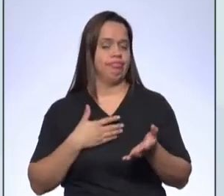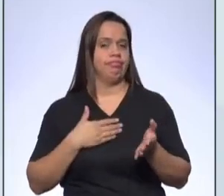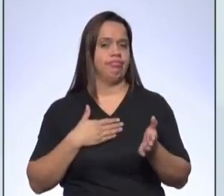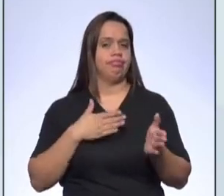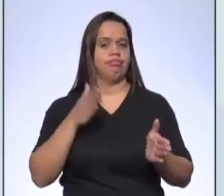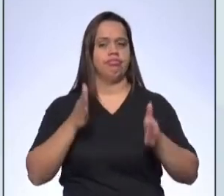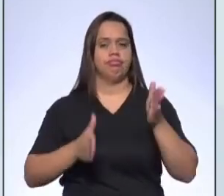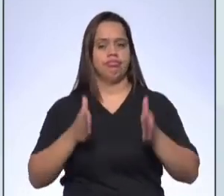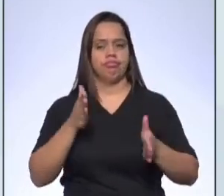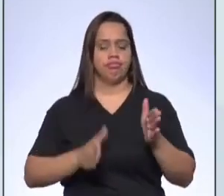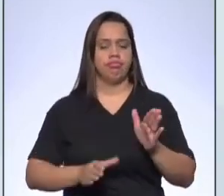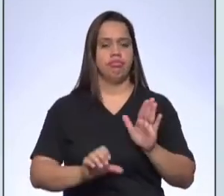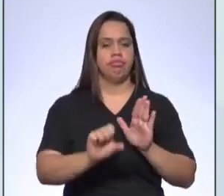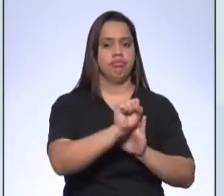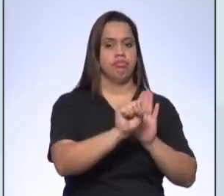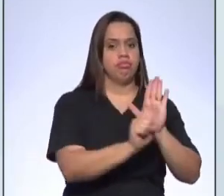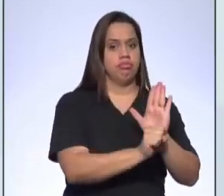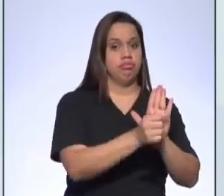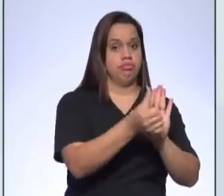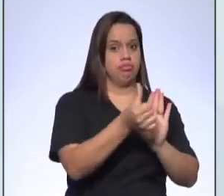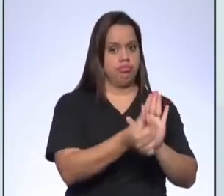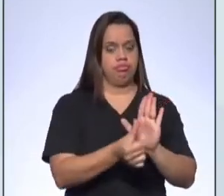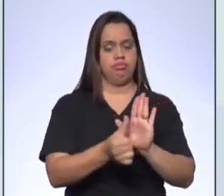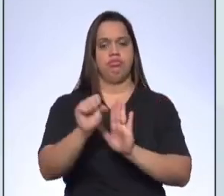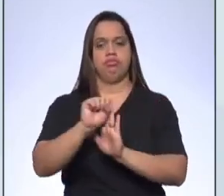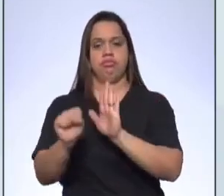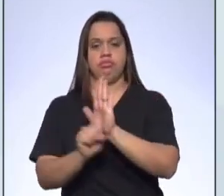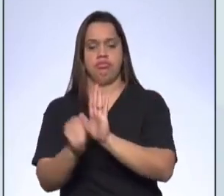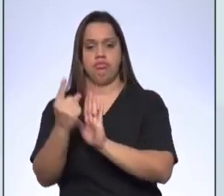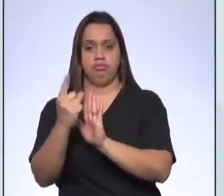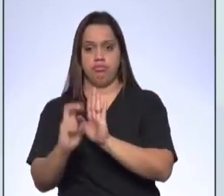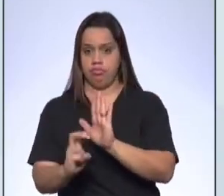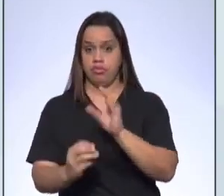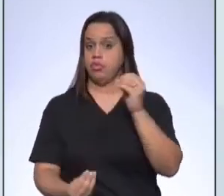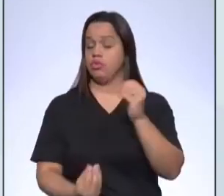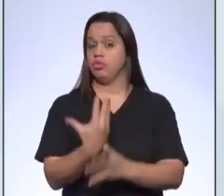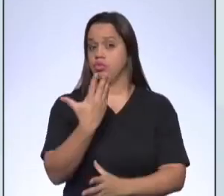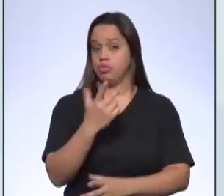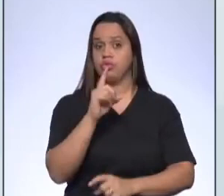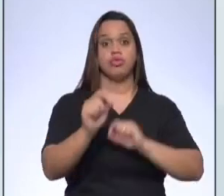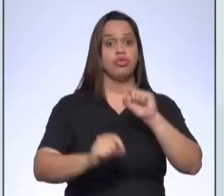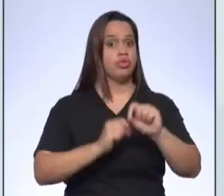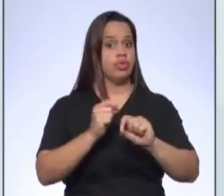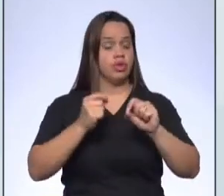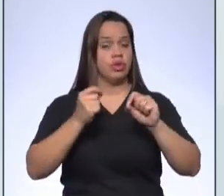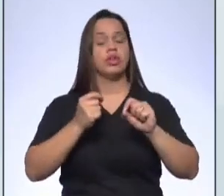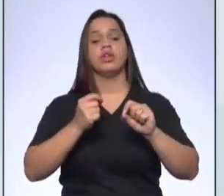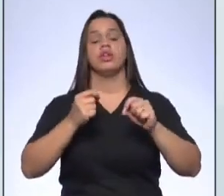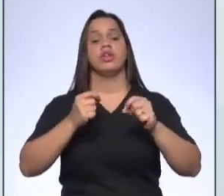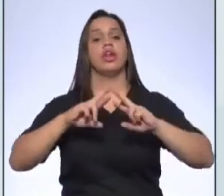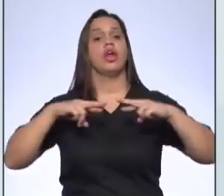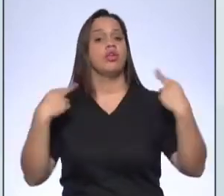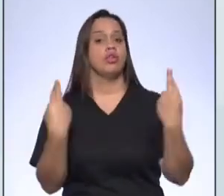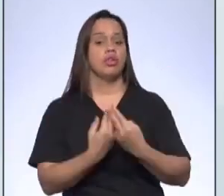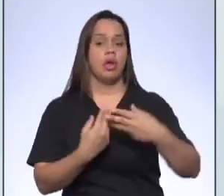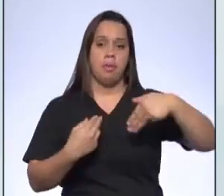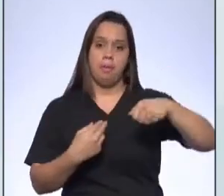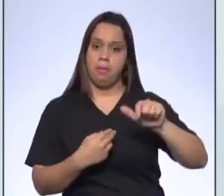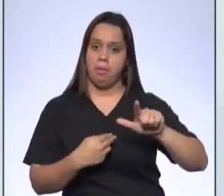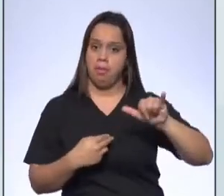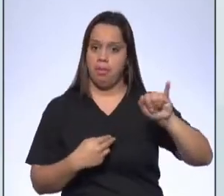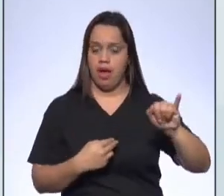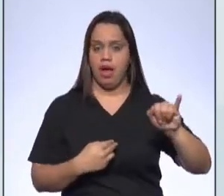séculos 6 e 15, surgiram e se consolidaram os reinos do Mali, Gana